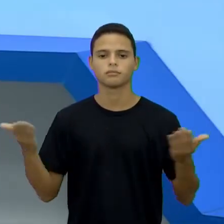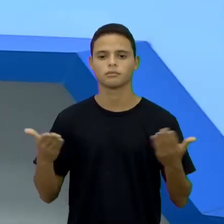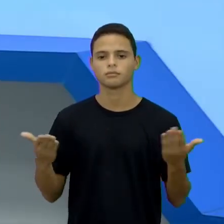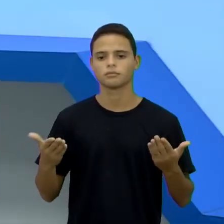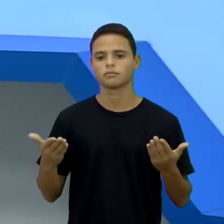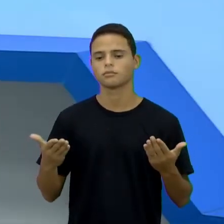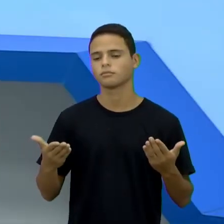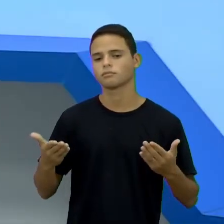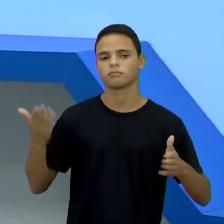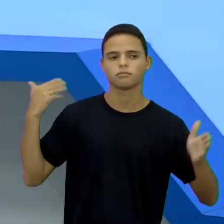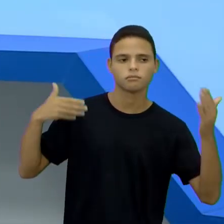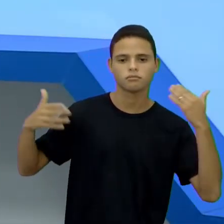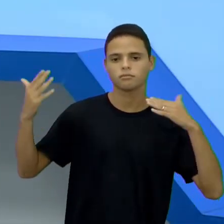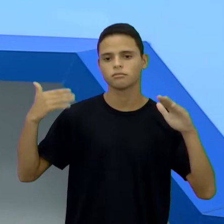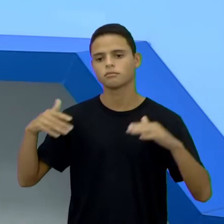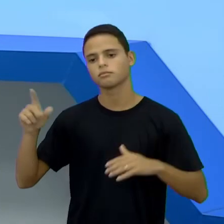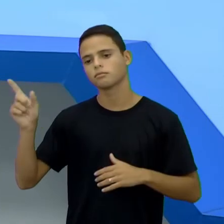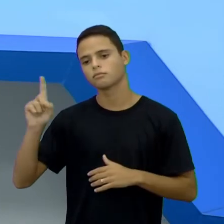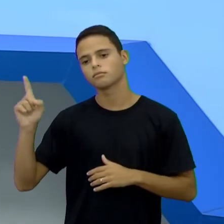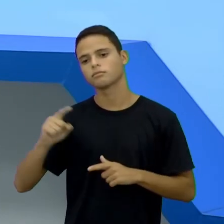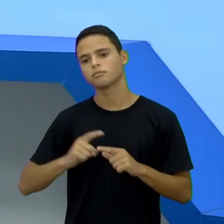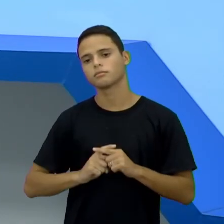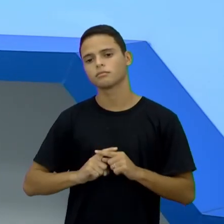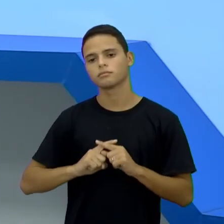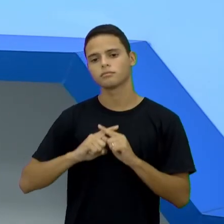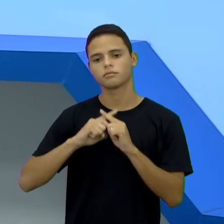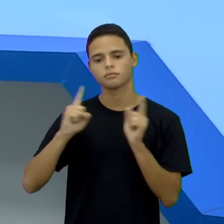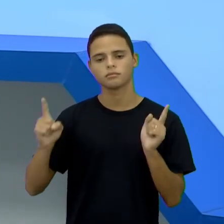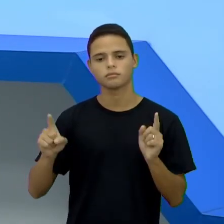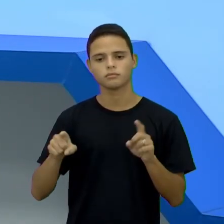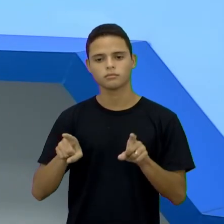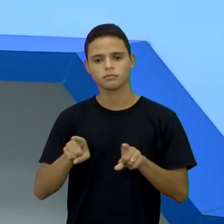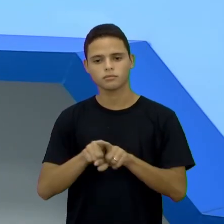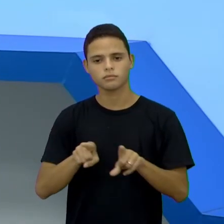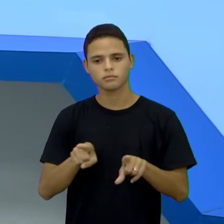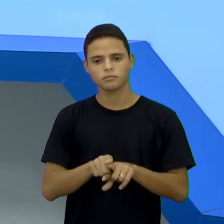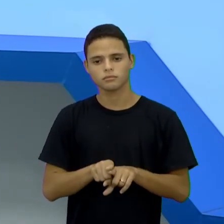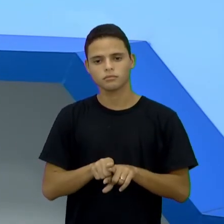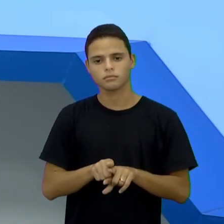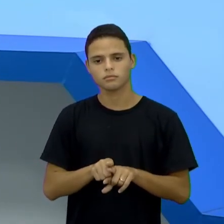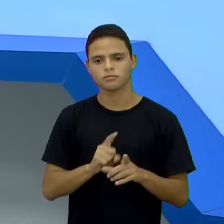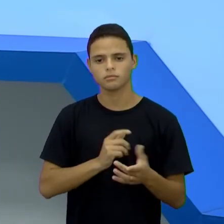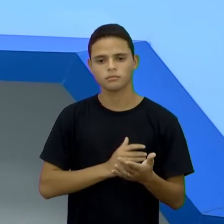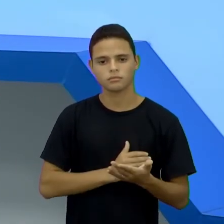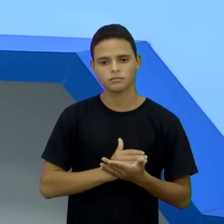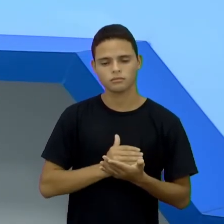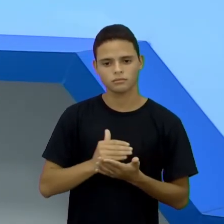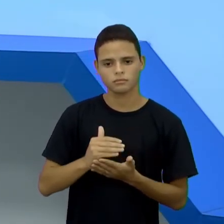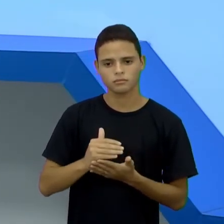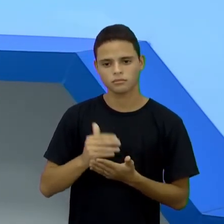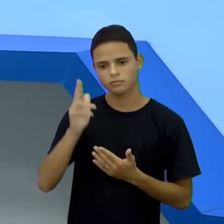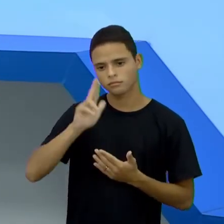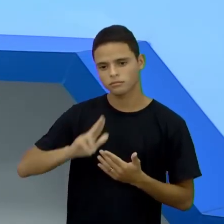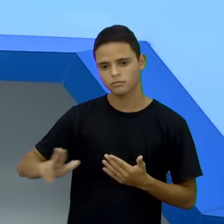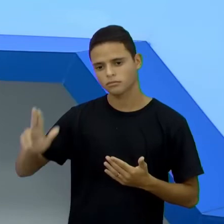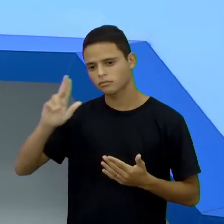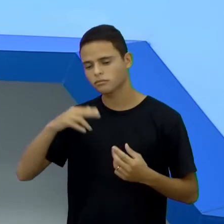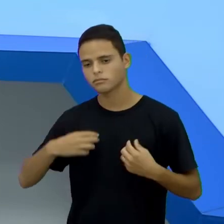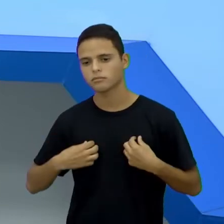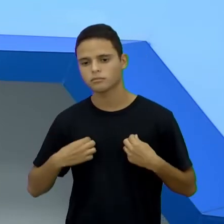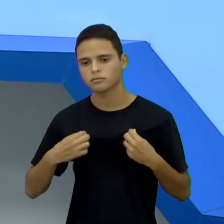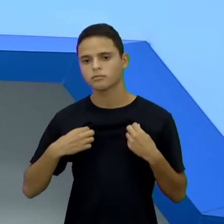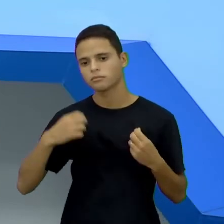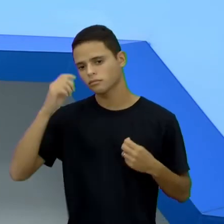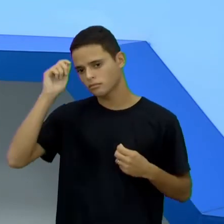muito de rolê, eu não sou muito disso. Mas, ao mesmo tempo, quando eu comecei a me vestir de preto, cabelo colorido,